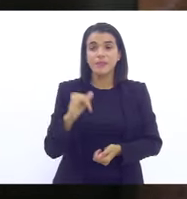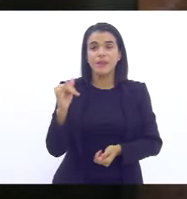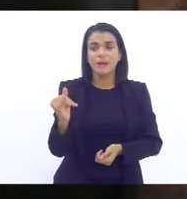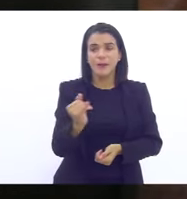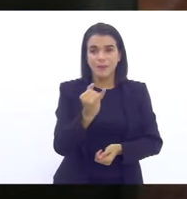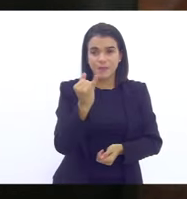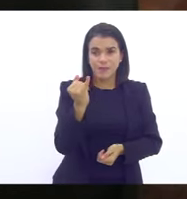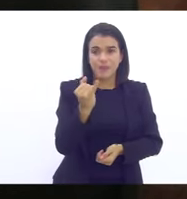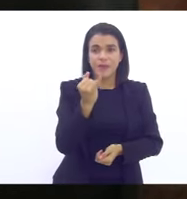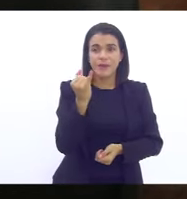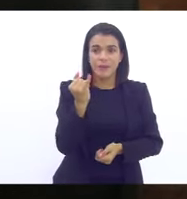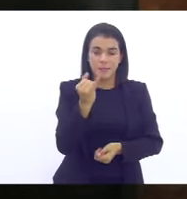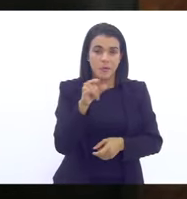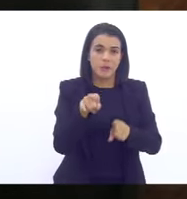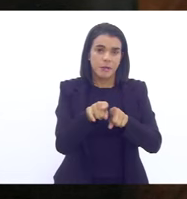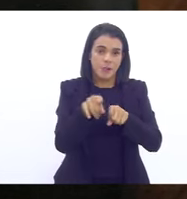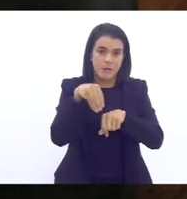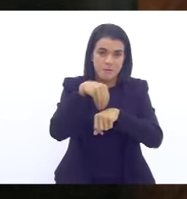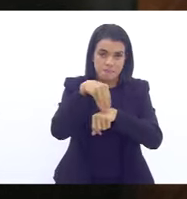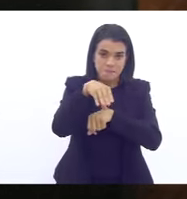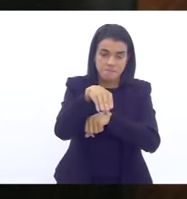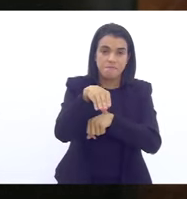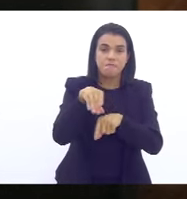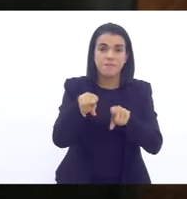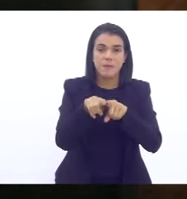Importante comentar